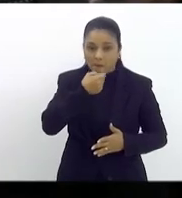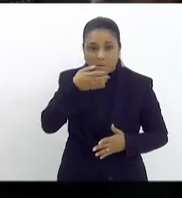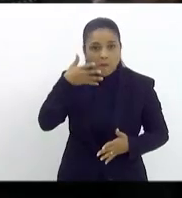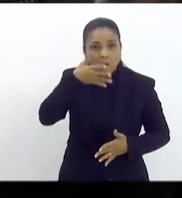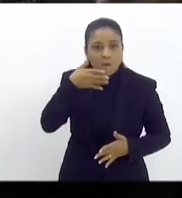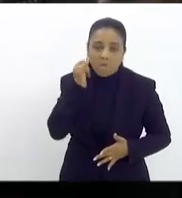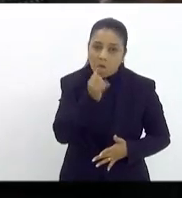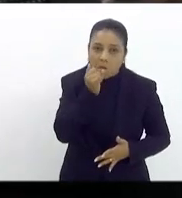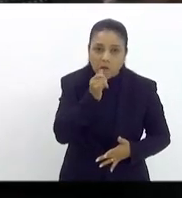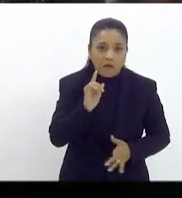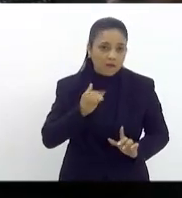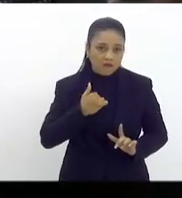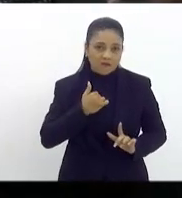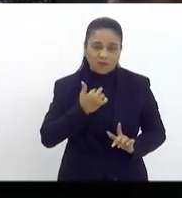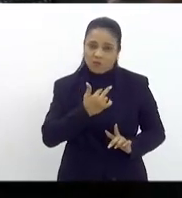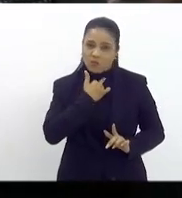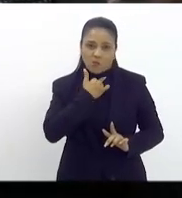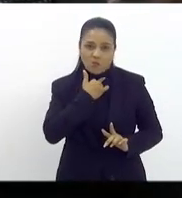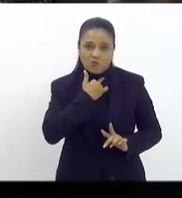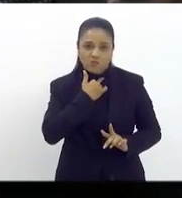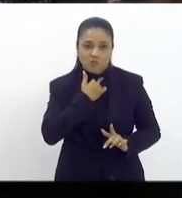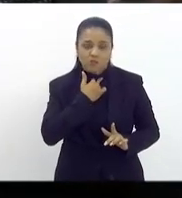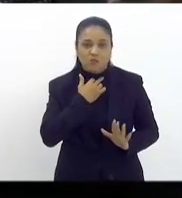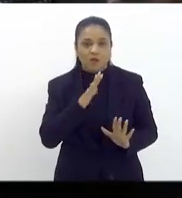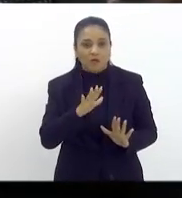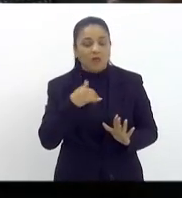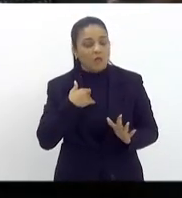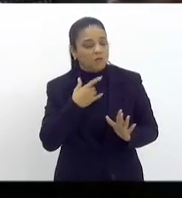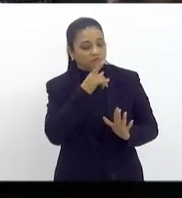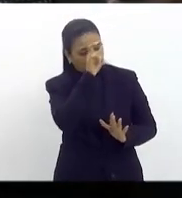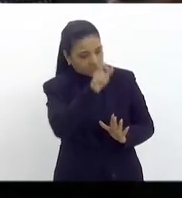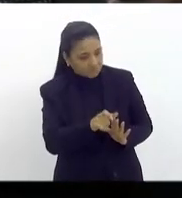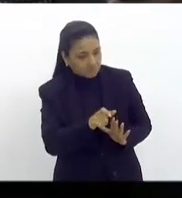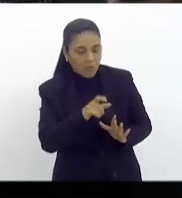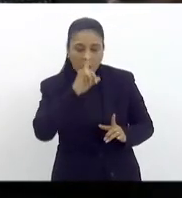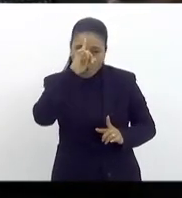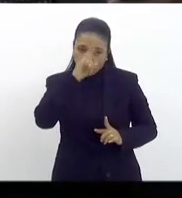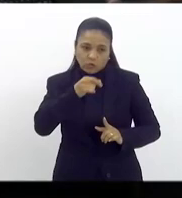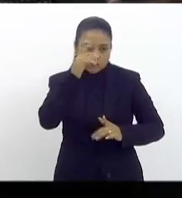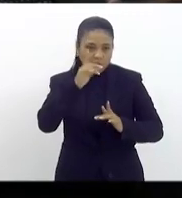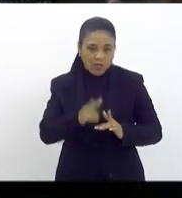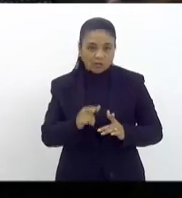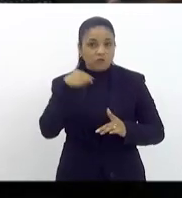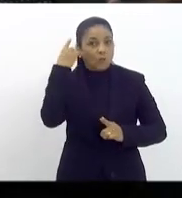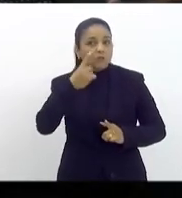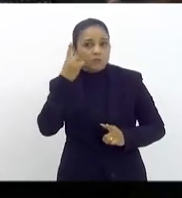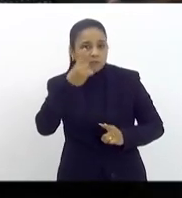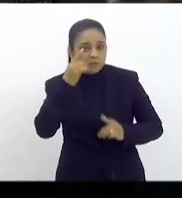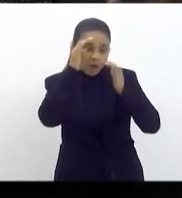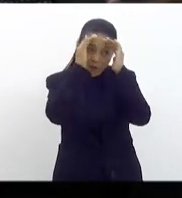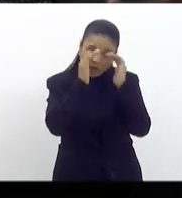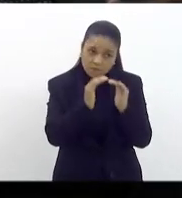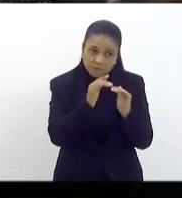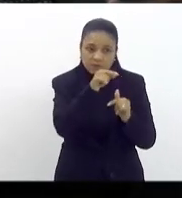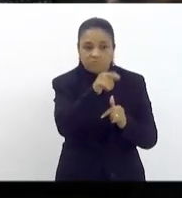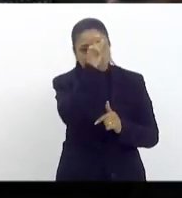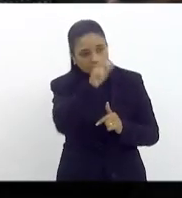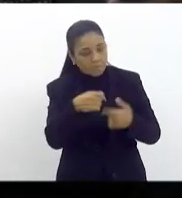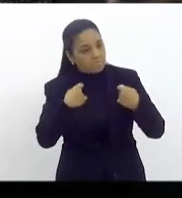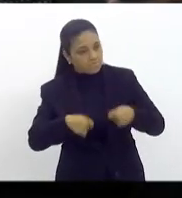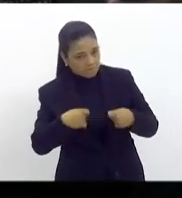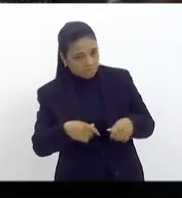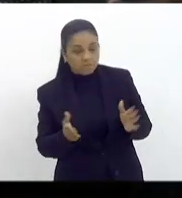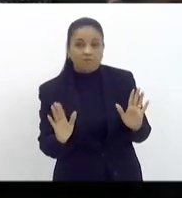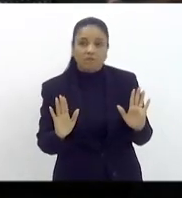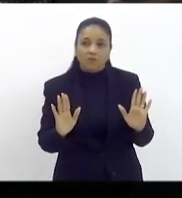sem com isso, de maneira alguma, retirar de Vossa Excelência a sua autoridade e todo o respeito que Vossa Excelência merece.